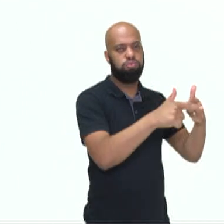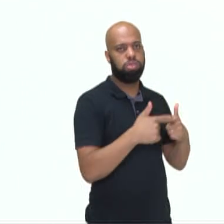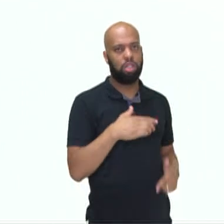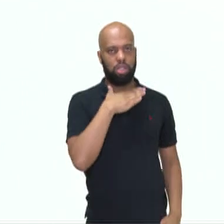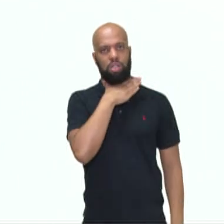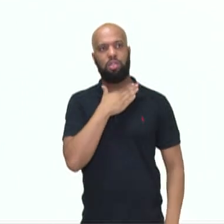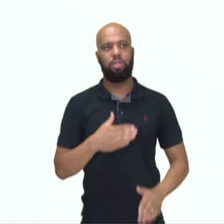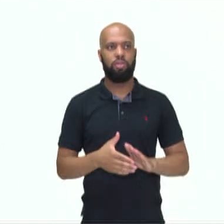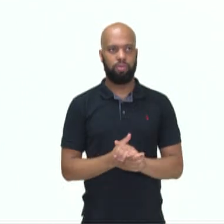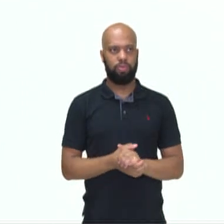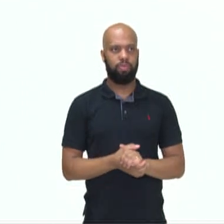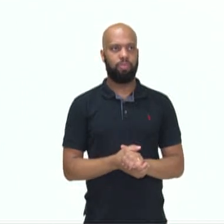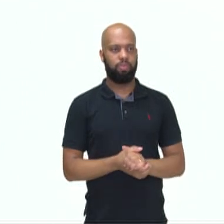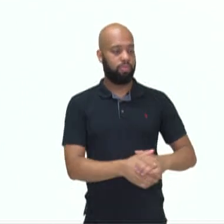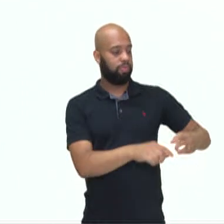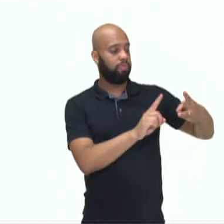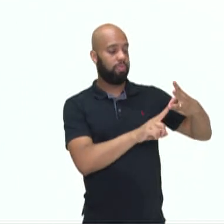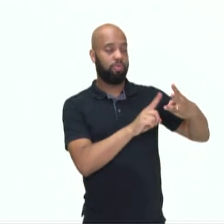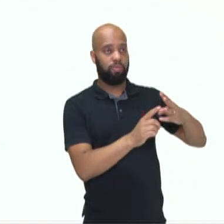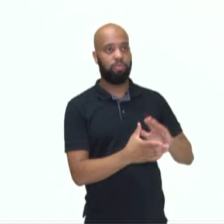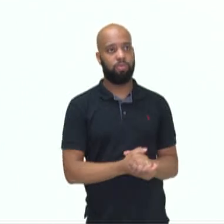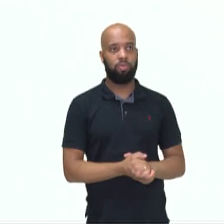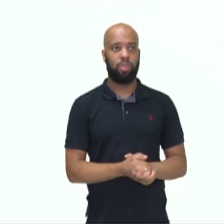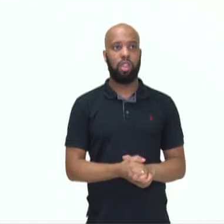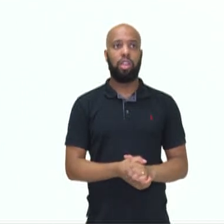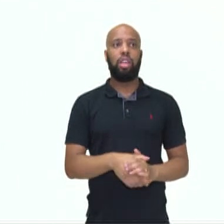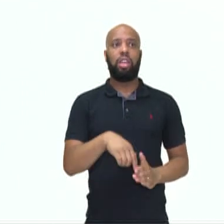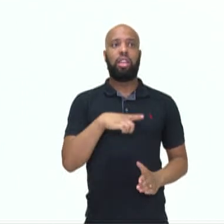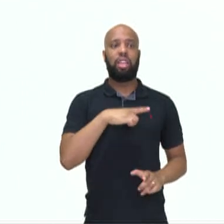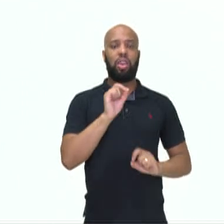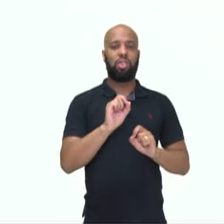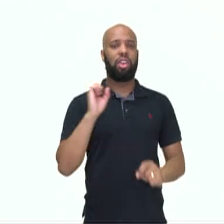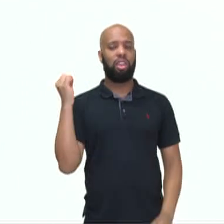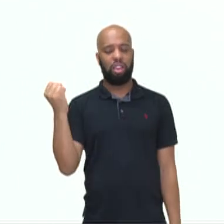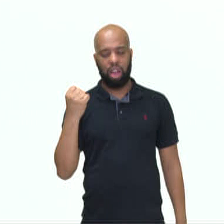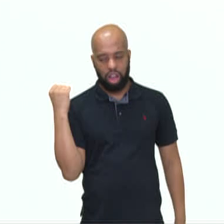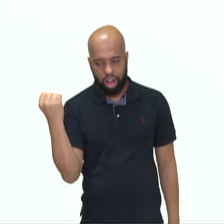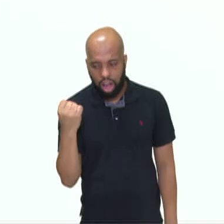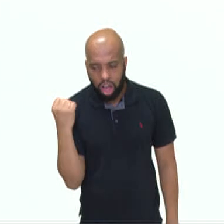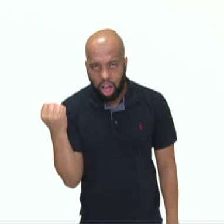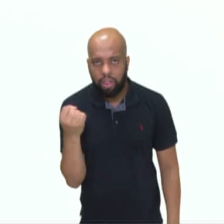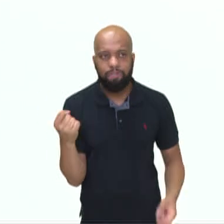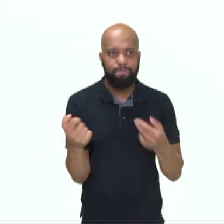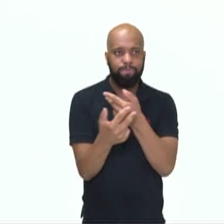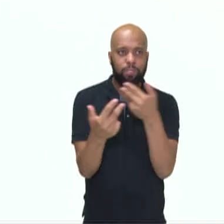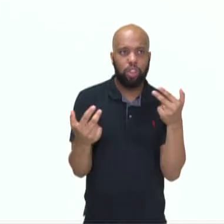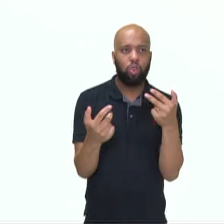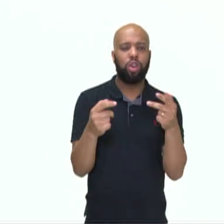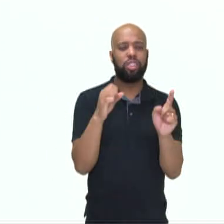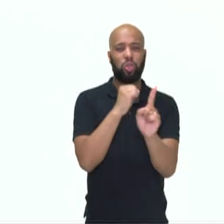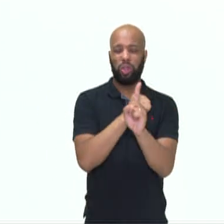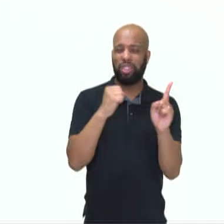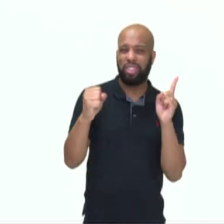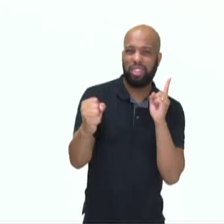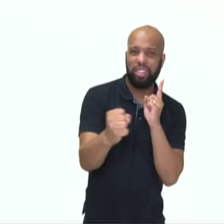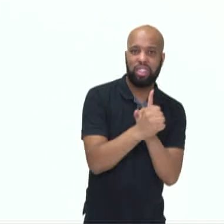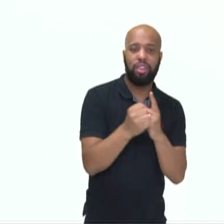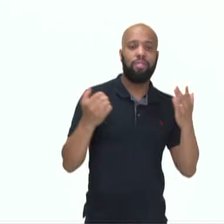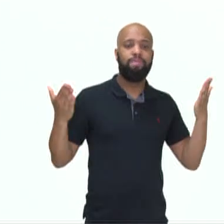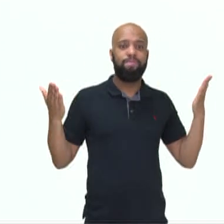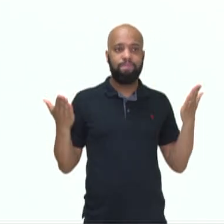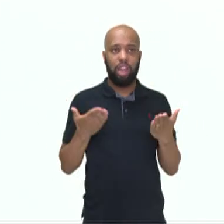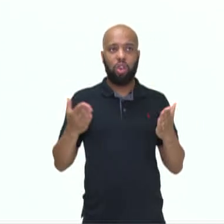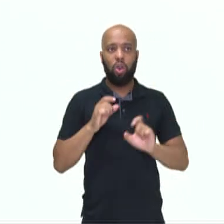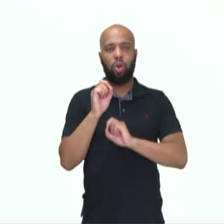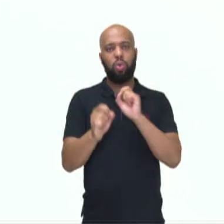de crise. C. Uma das mais graves questões sociais do nosso tempo